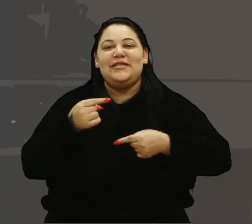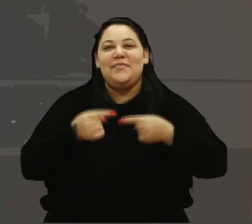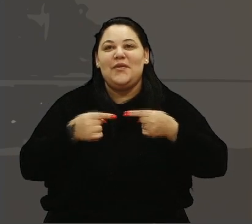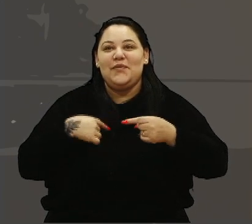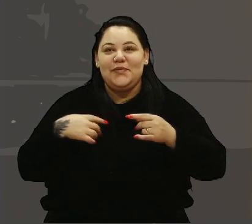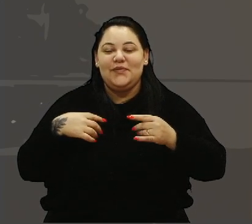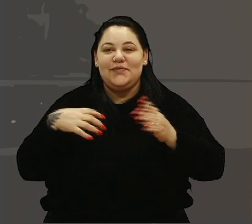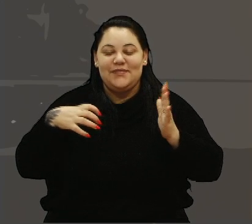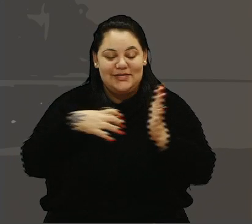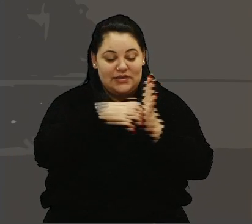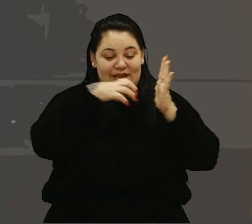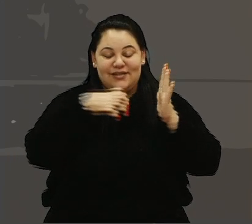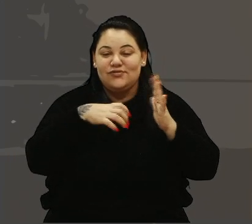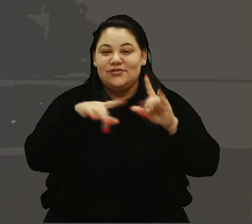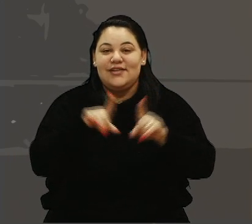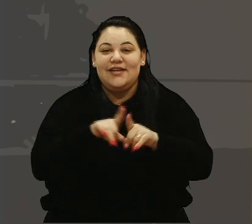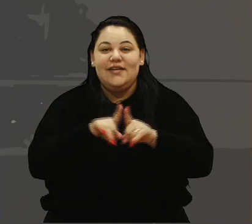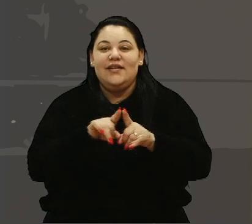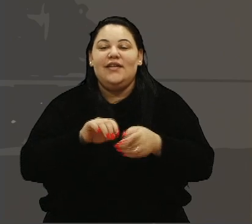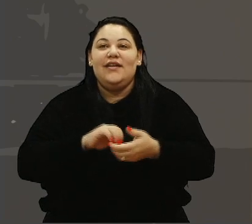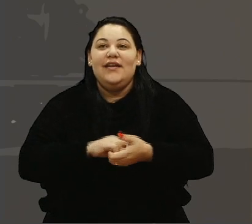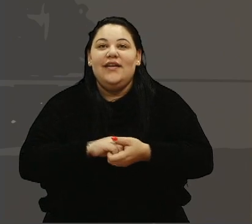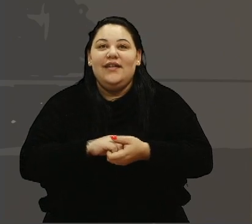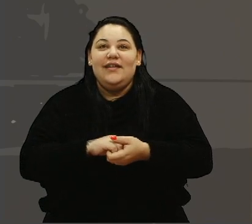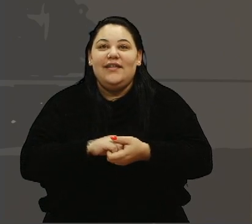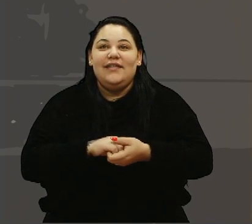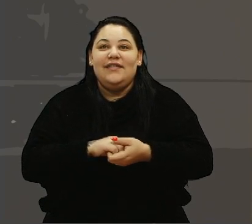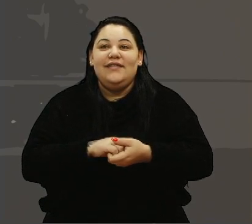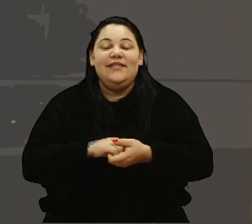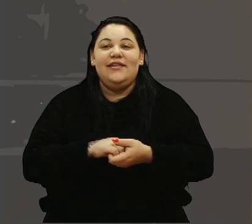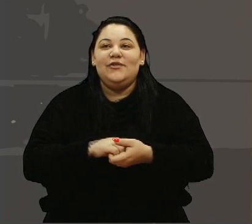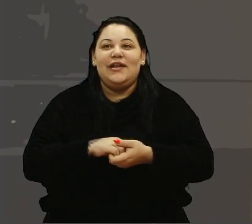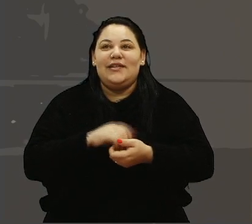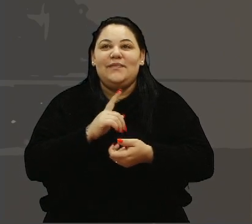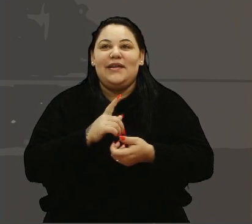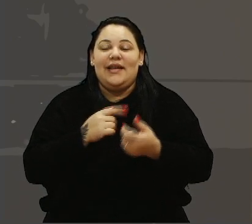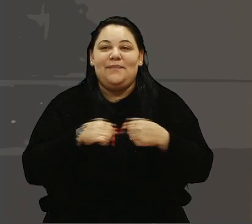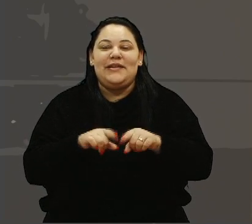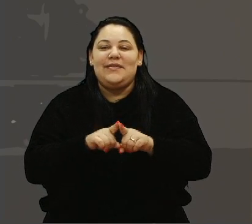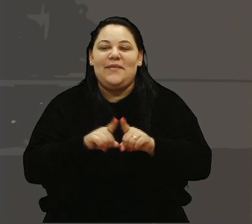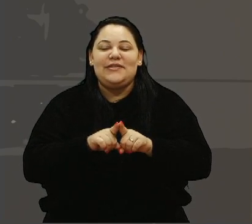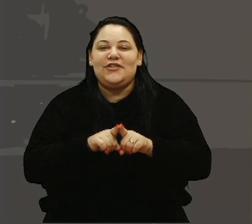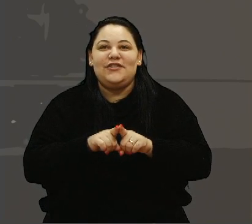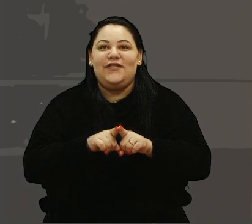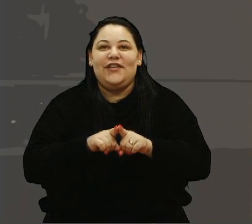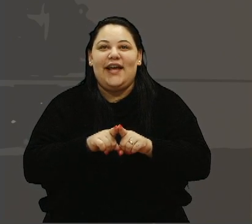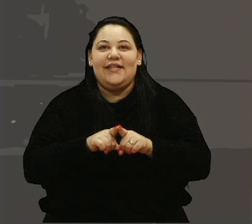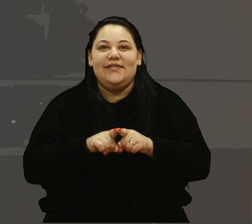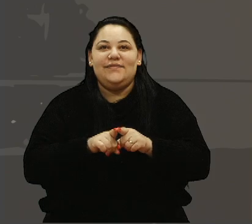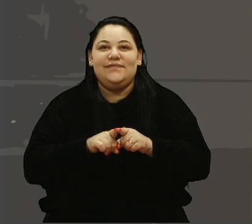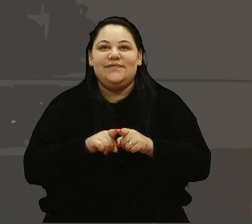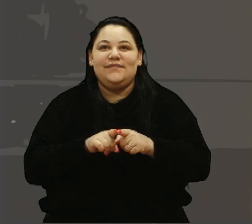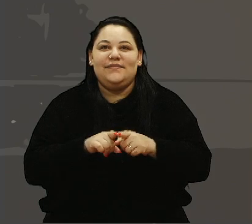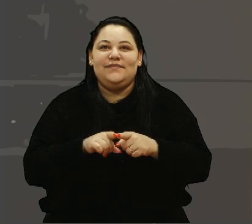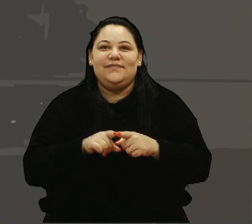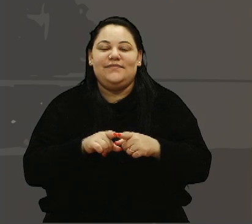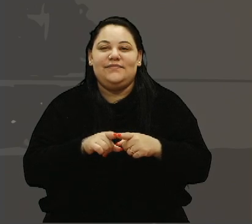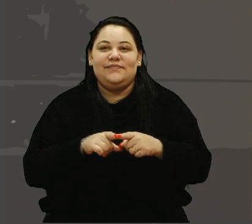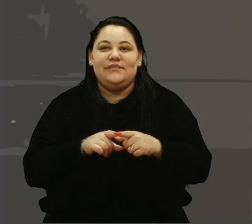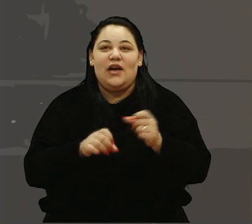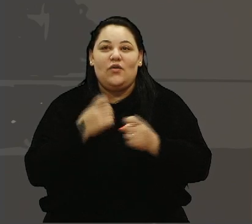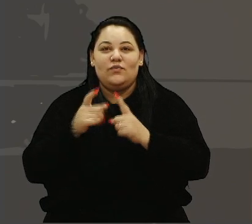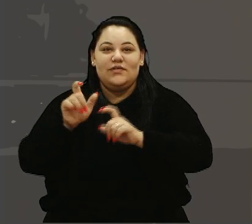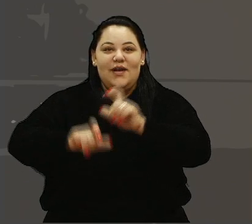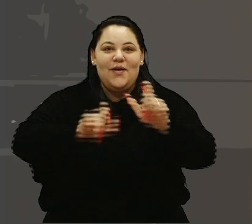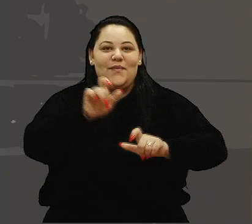batidas, porque, de fato, muitas vezes não havia o bom senso de quando as pessoas estacionavam,